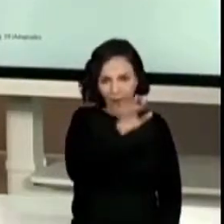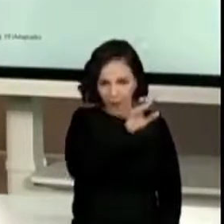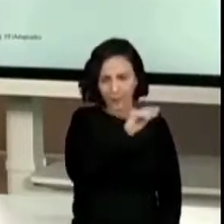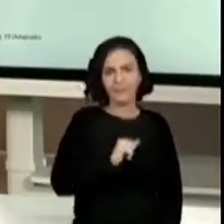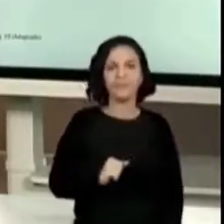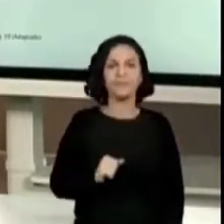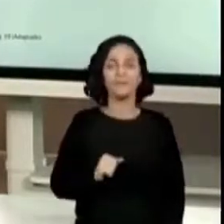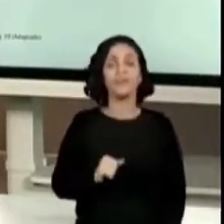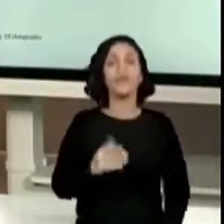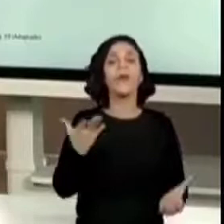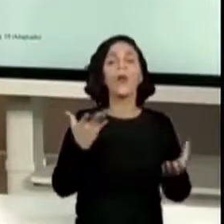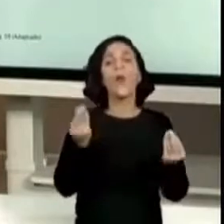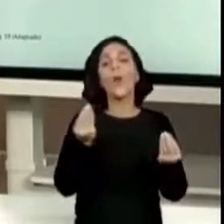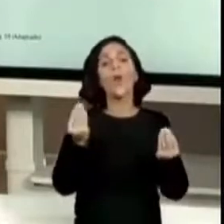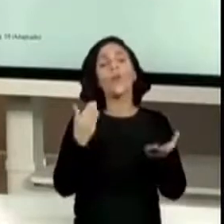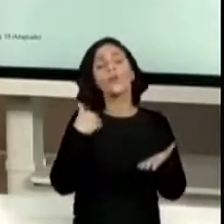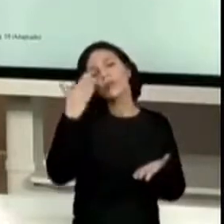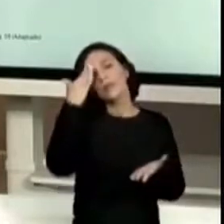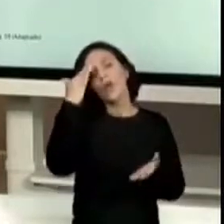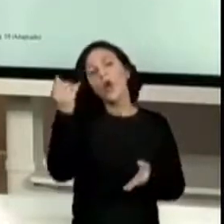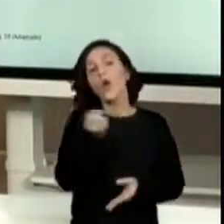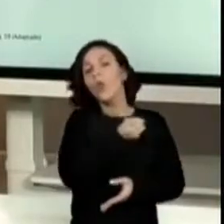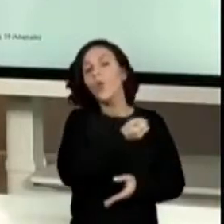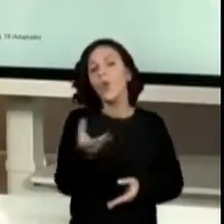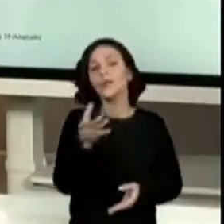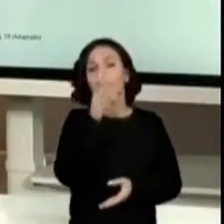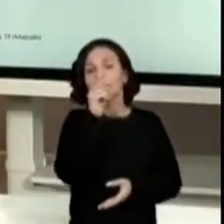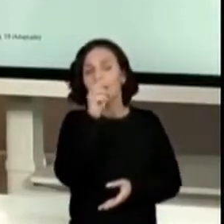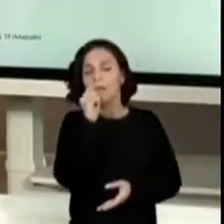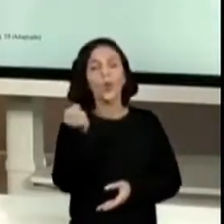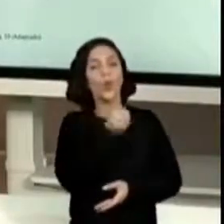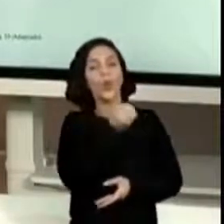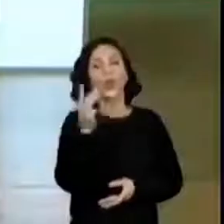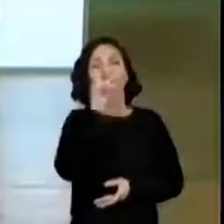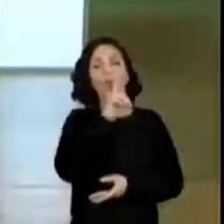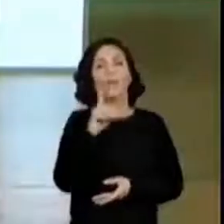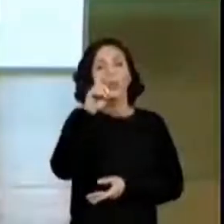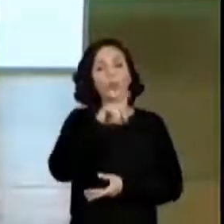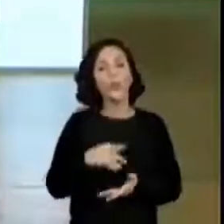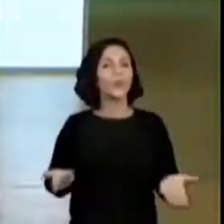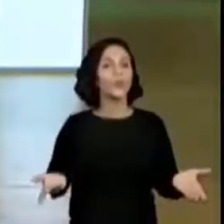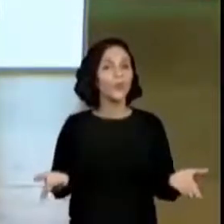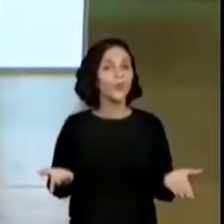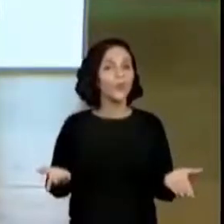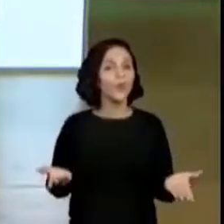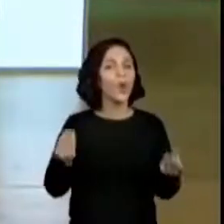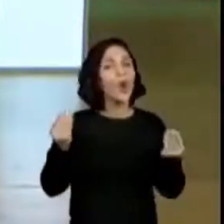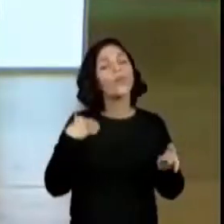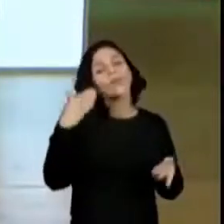Como que eu descubro quantos sábados e quantos domingos? O que que eu preciso fazer?